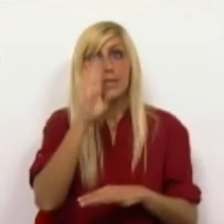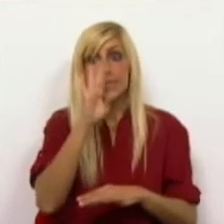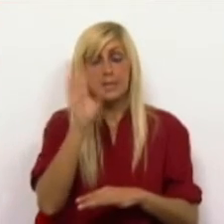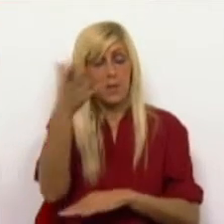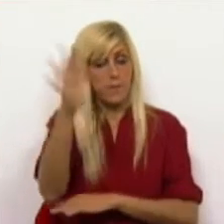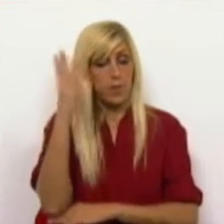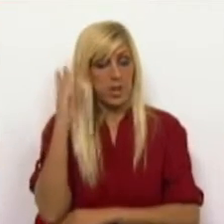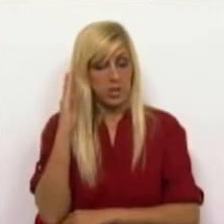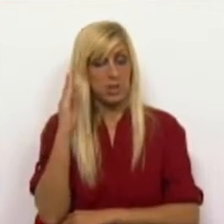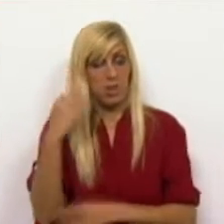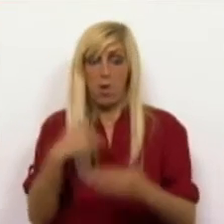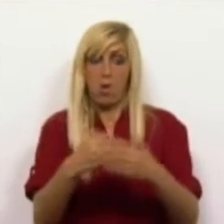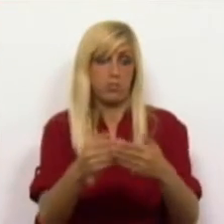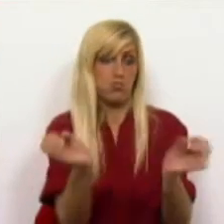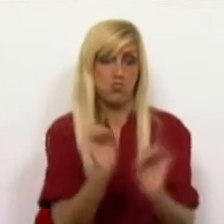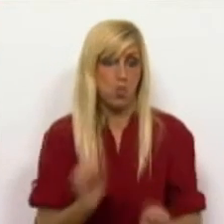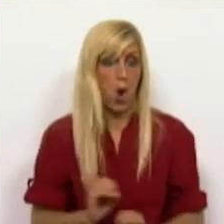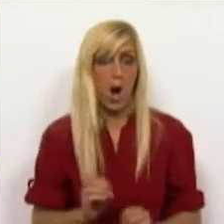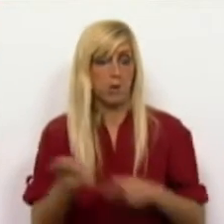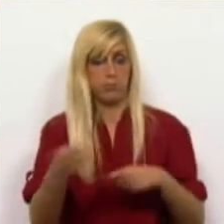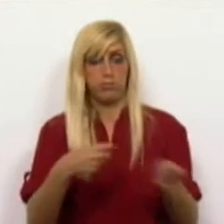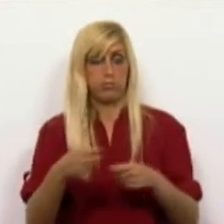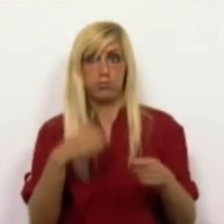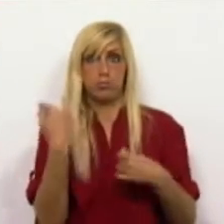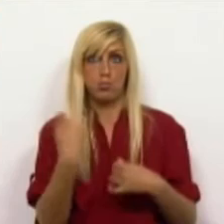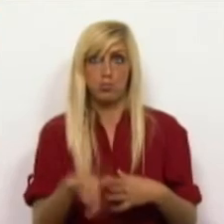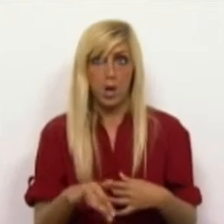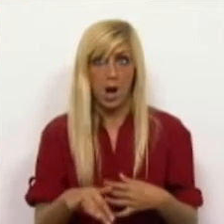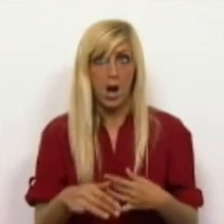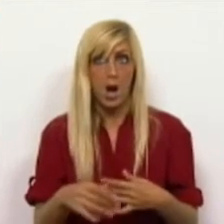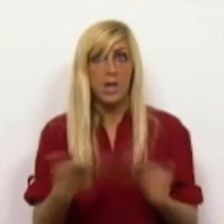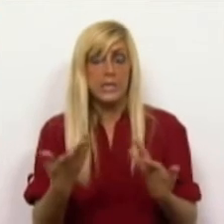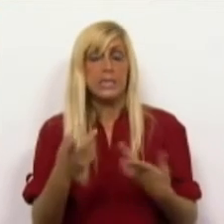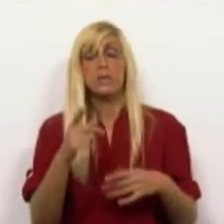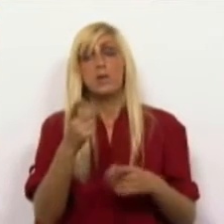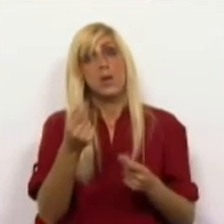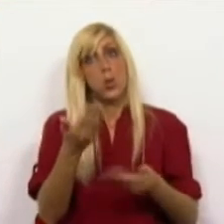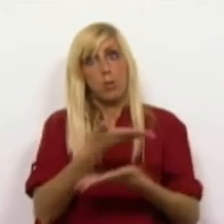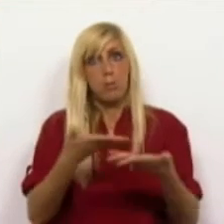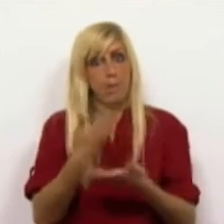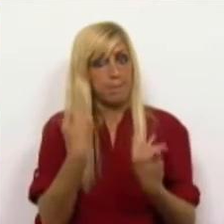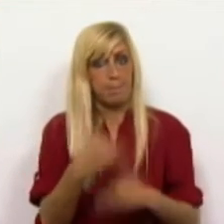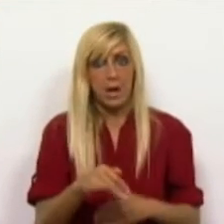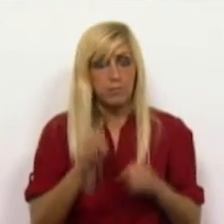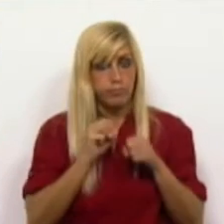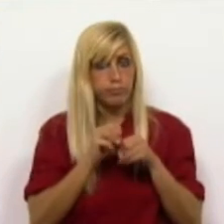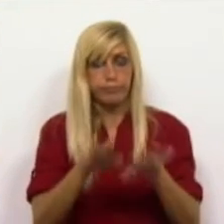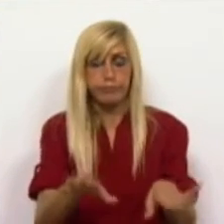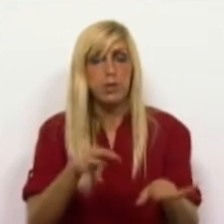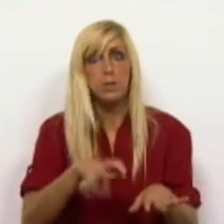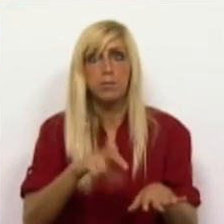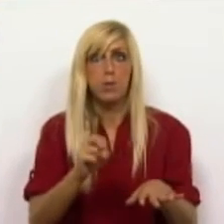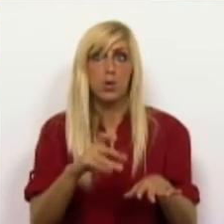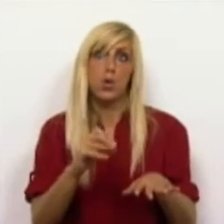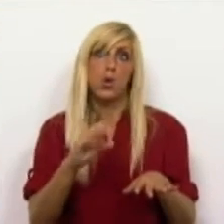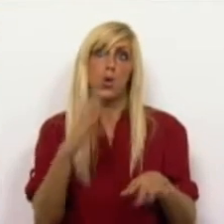mantiver desordenada, abandonada, mal gerida e sem racionalidade económica, com a proliferação da monocultura das espécies